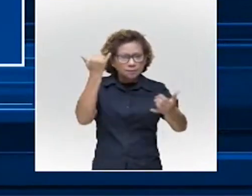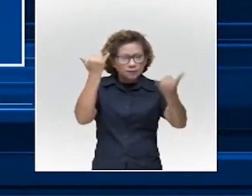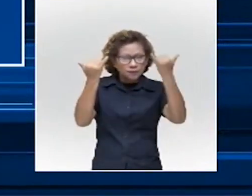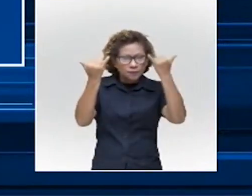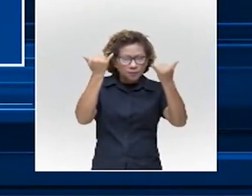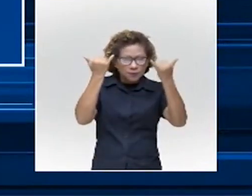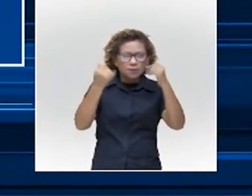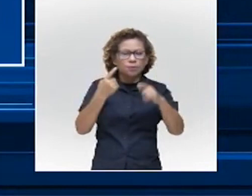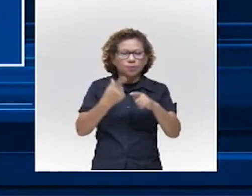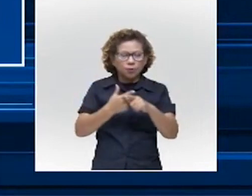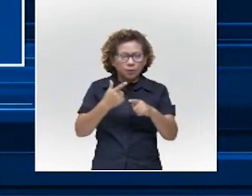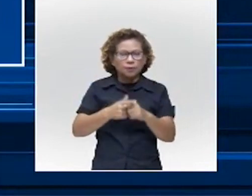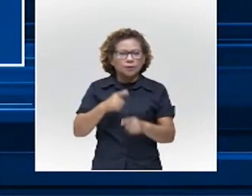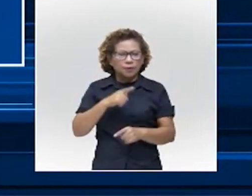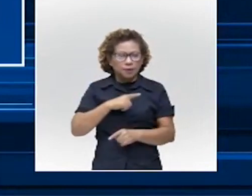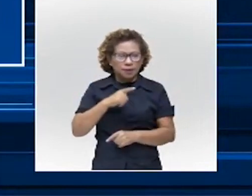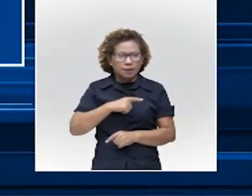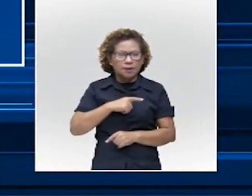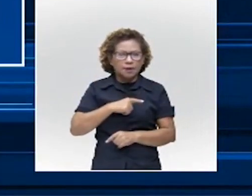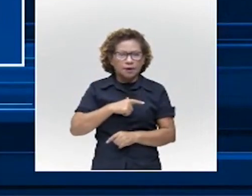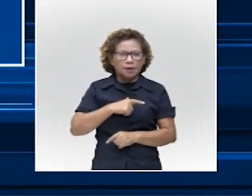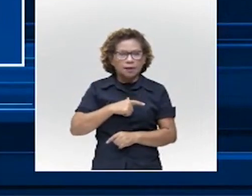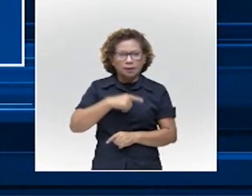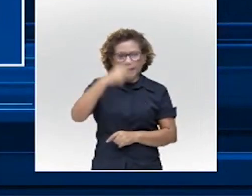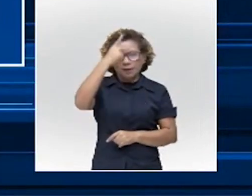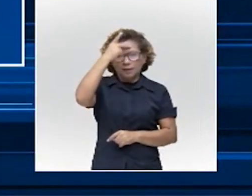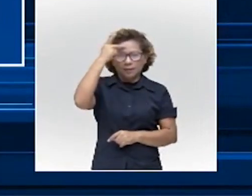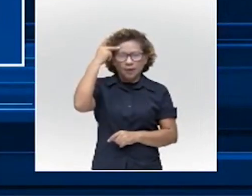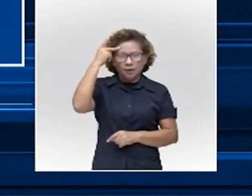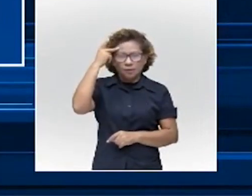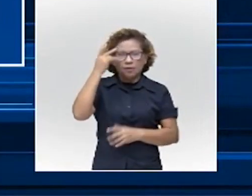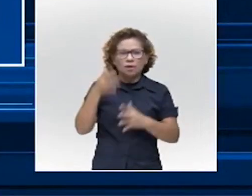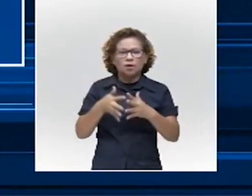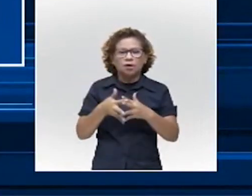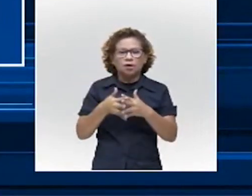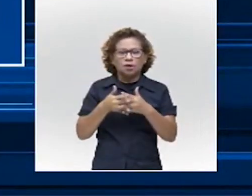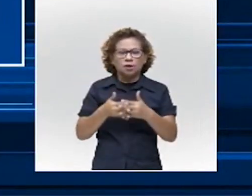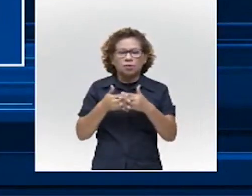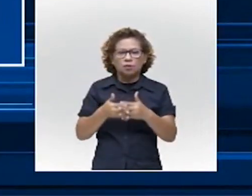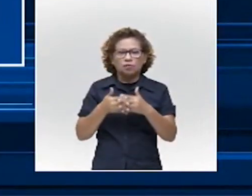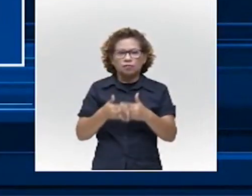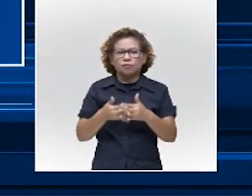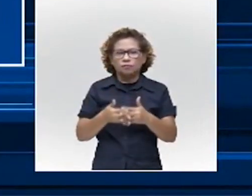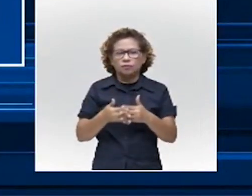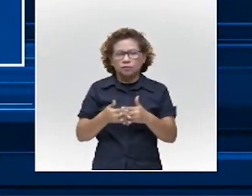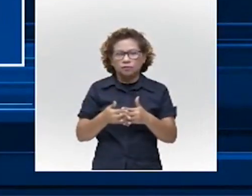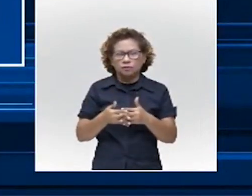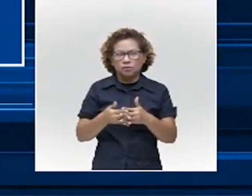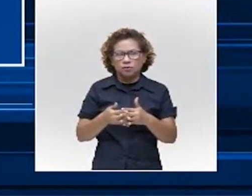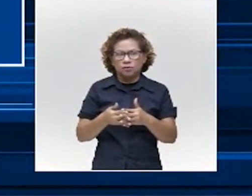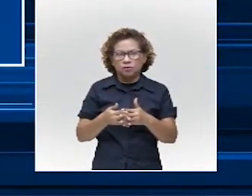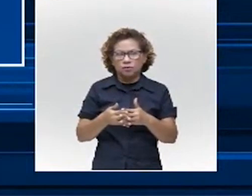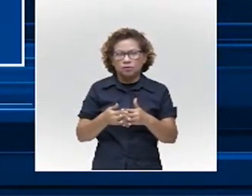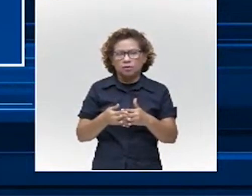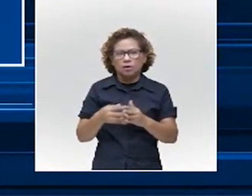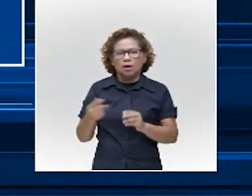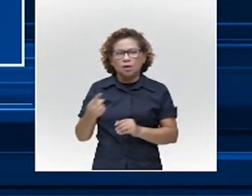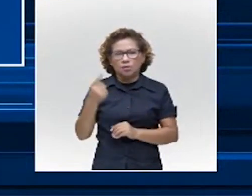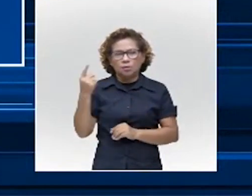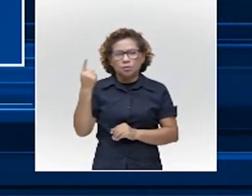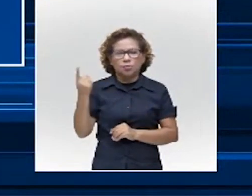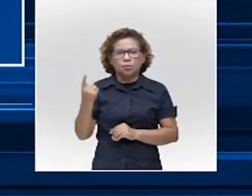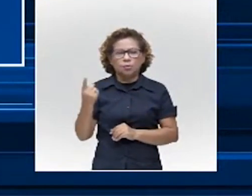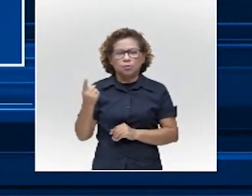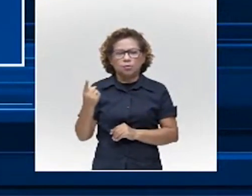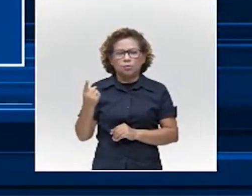muita gente confunde, por exemplo, aí, o 5 como sendo altura. Mas não se esqueçam que